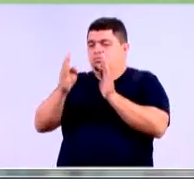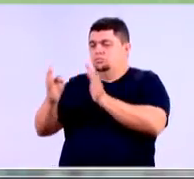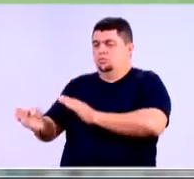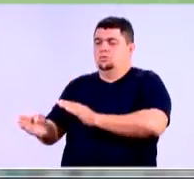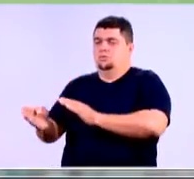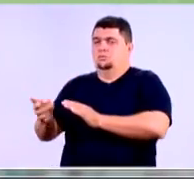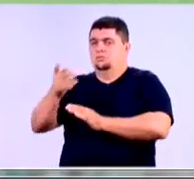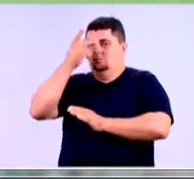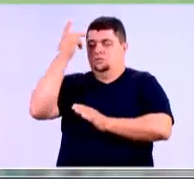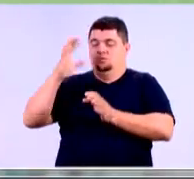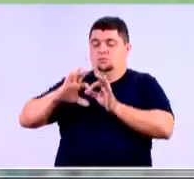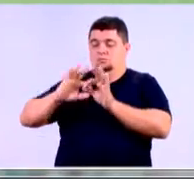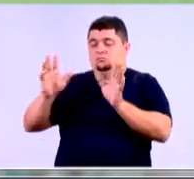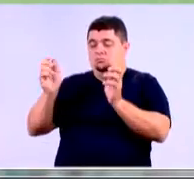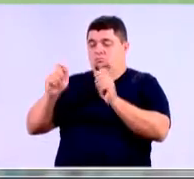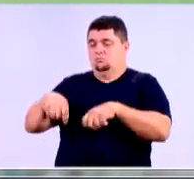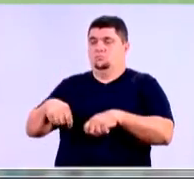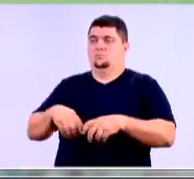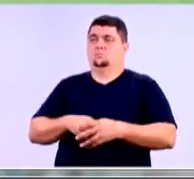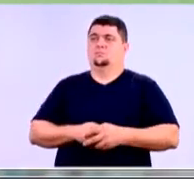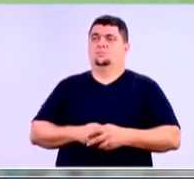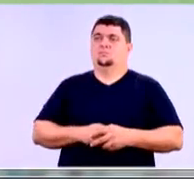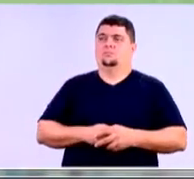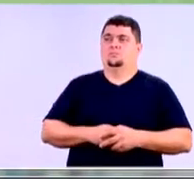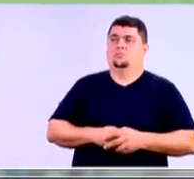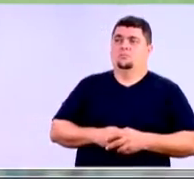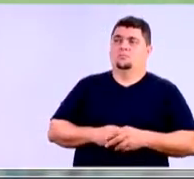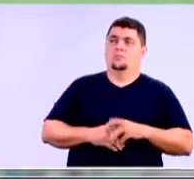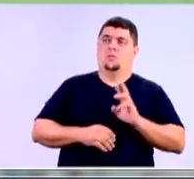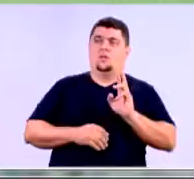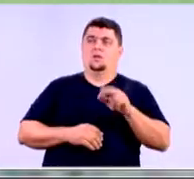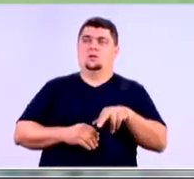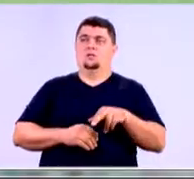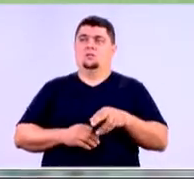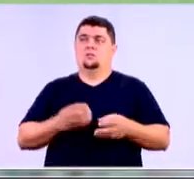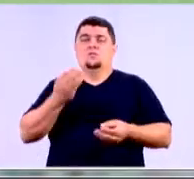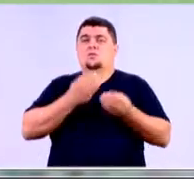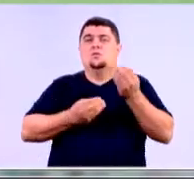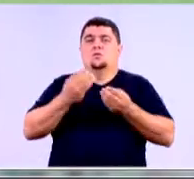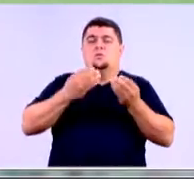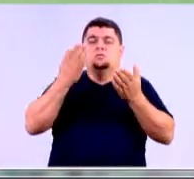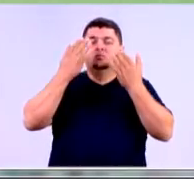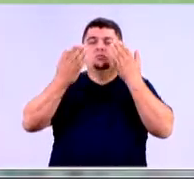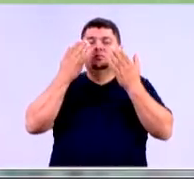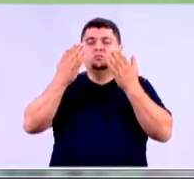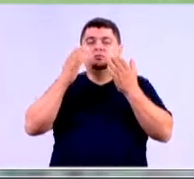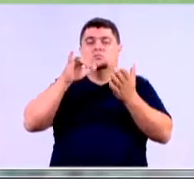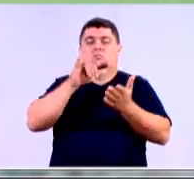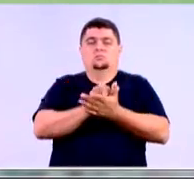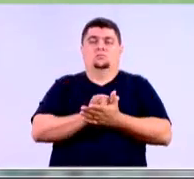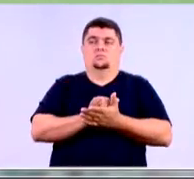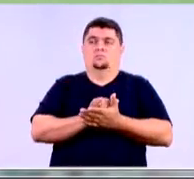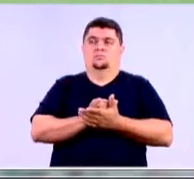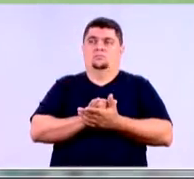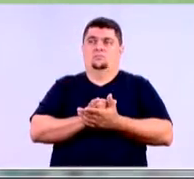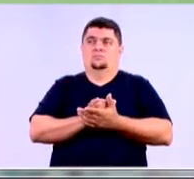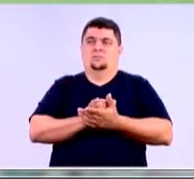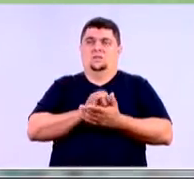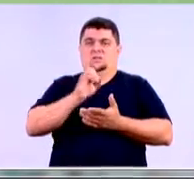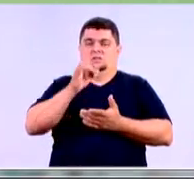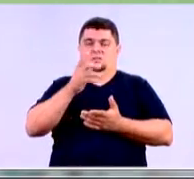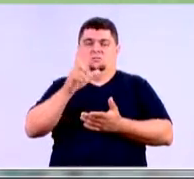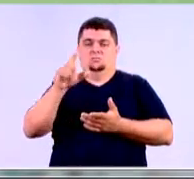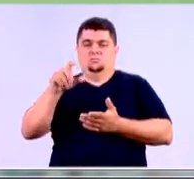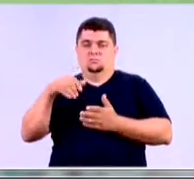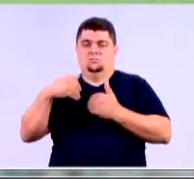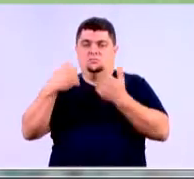aos clientes. Aqui, gente, a gente vem com uma resposta. Como eu analiso essa ficha cadastral? Quando eu dou crédito para uma